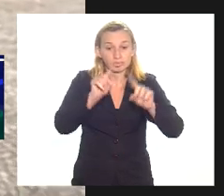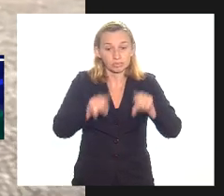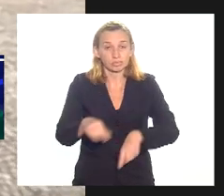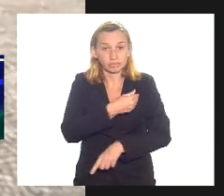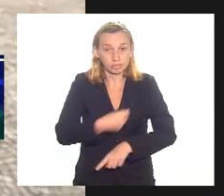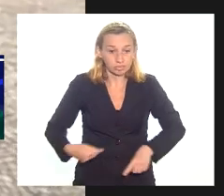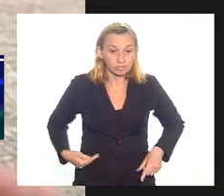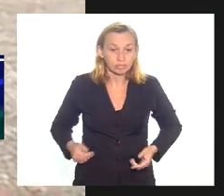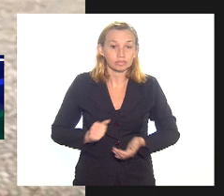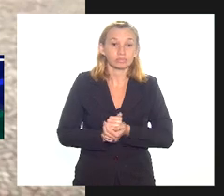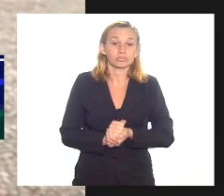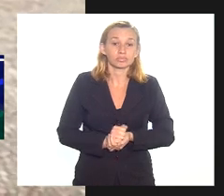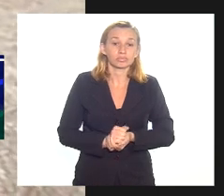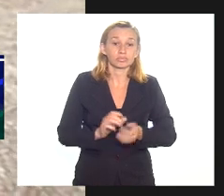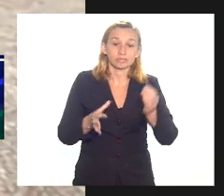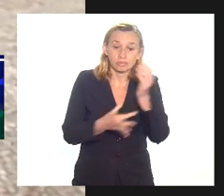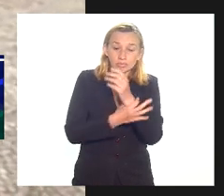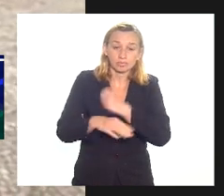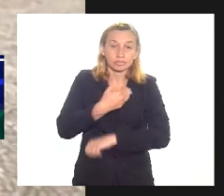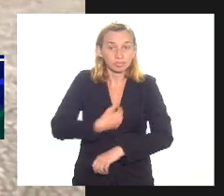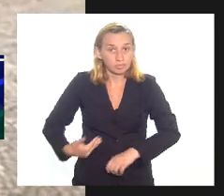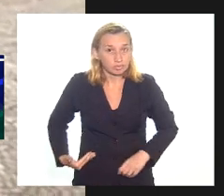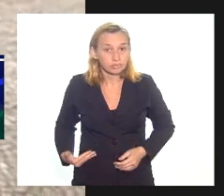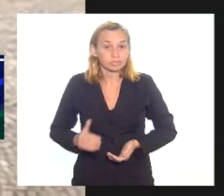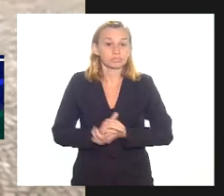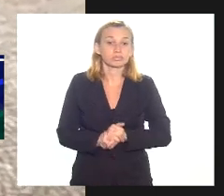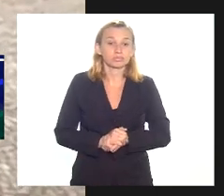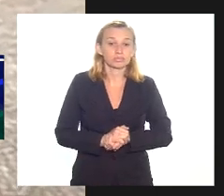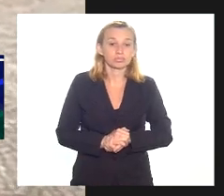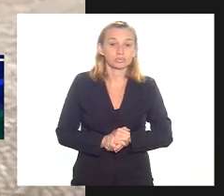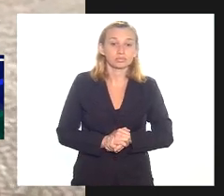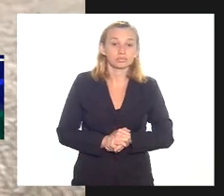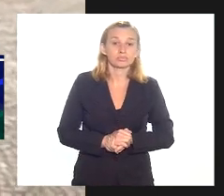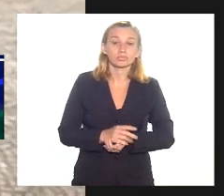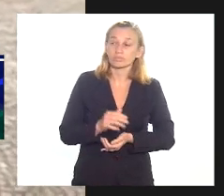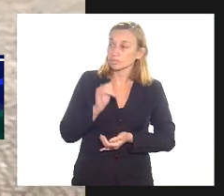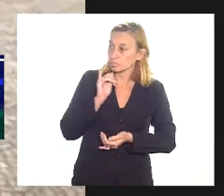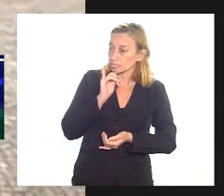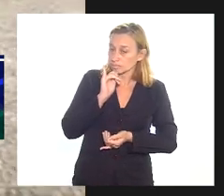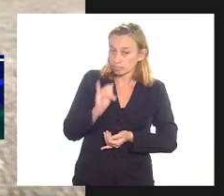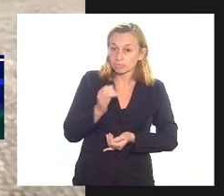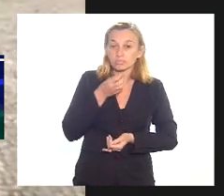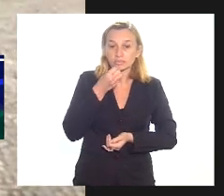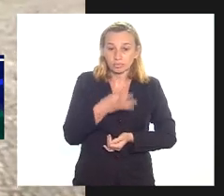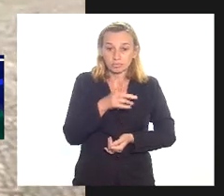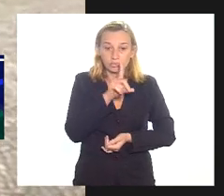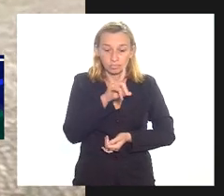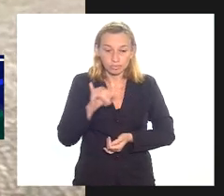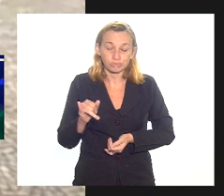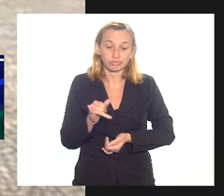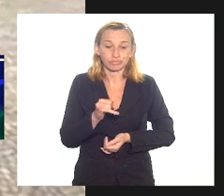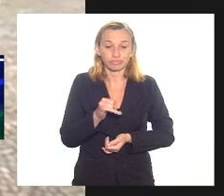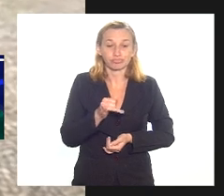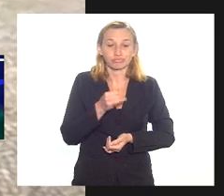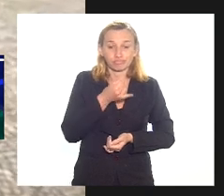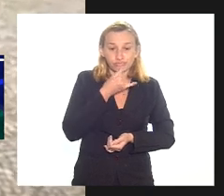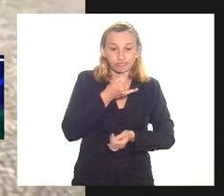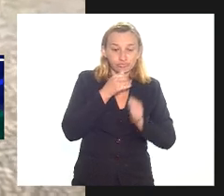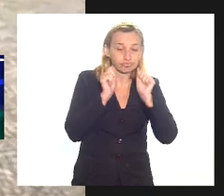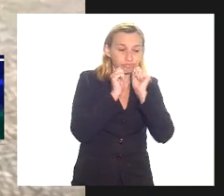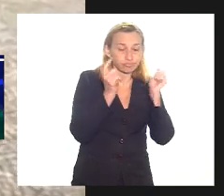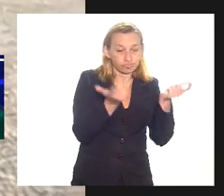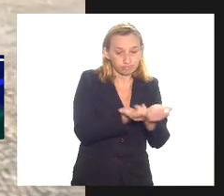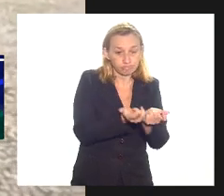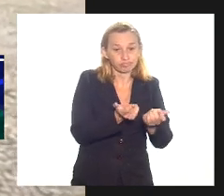público, nosso compromisso com a segurança pública. Fica aqui essa boa notícia, num dia que, infelizmente, a Assembleia